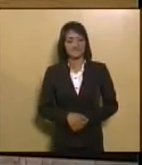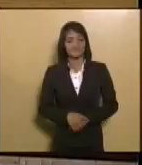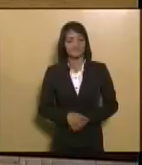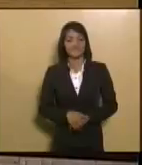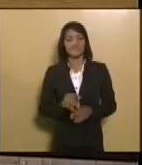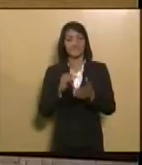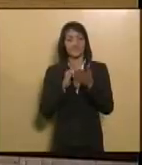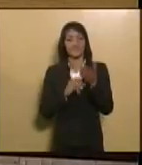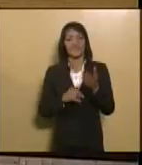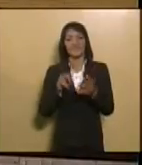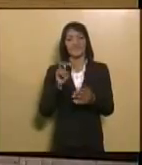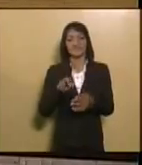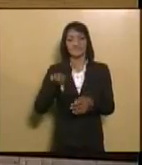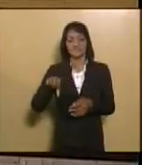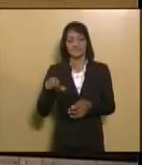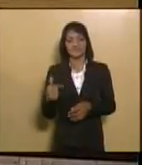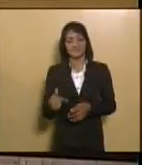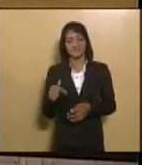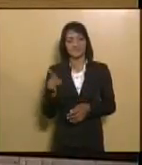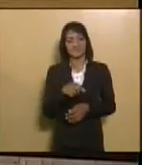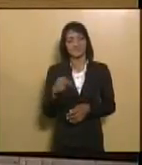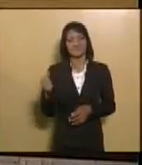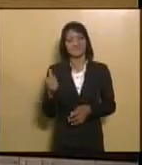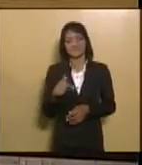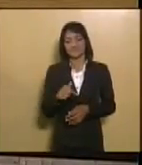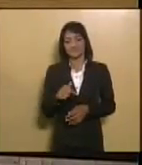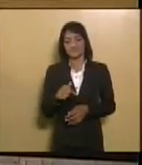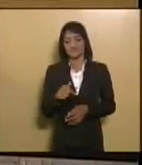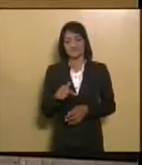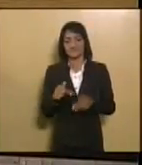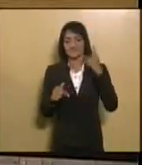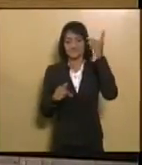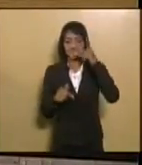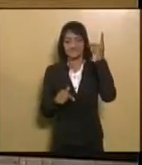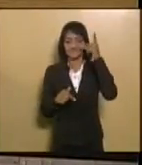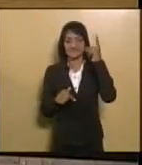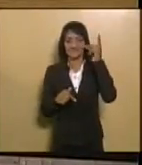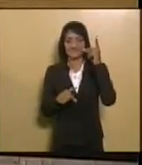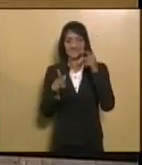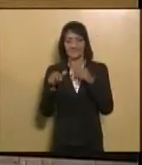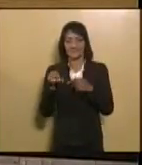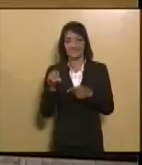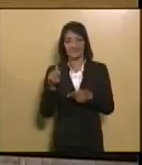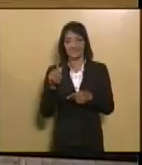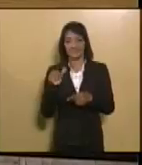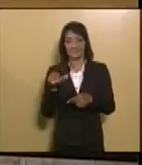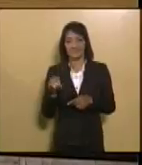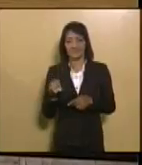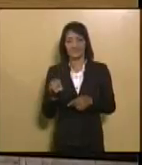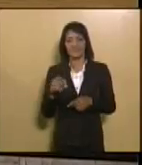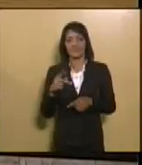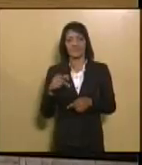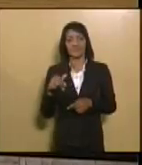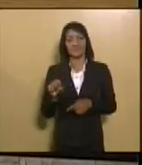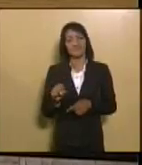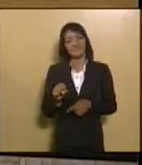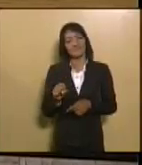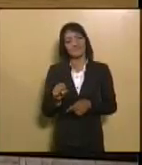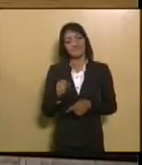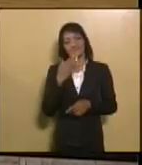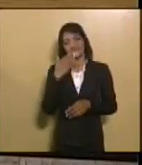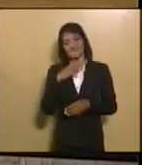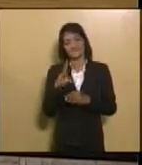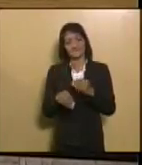Requerimento número 592/2017, de autoria do deputado Jorge Passo. Eu peço